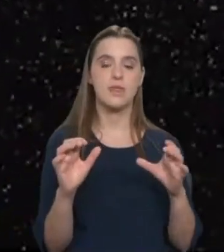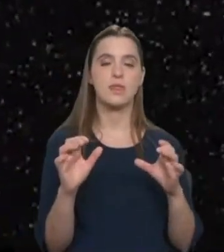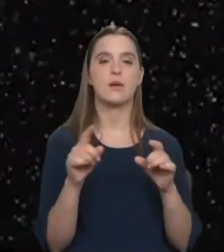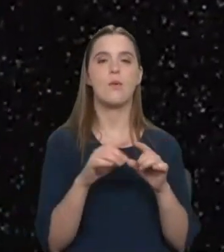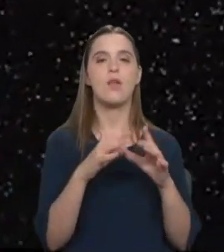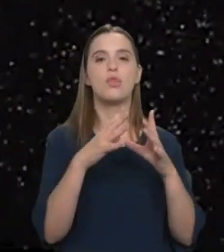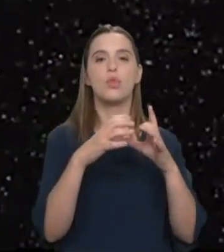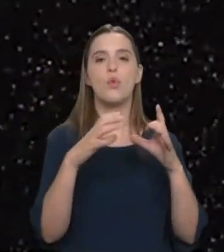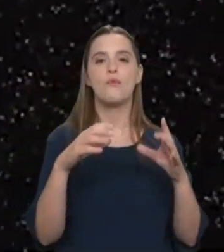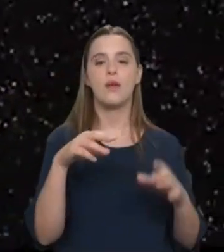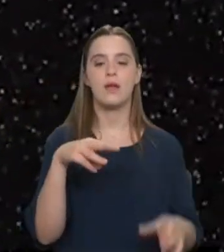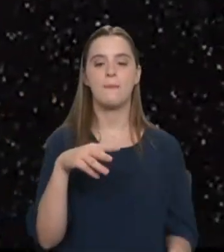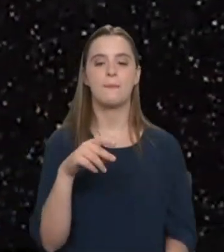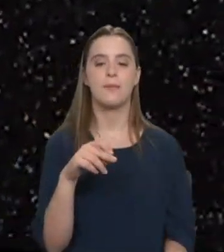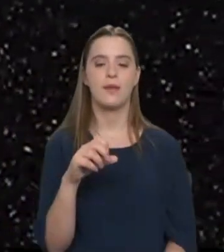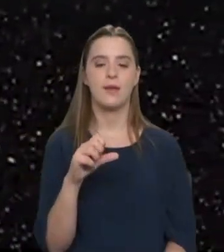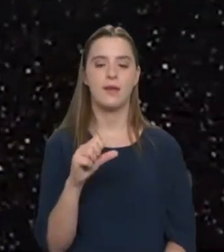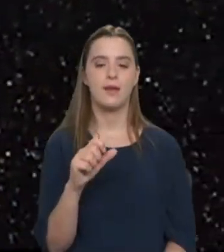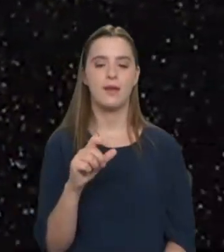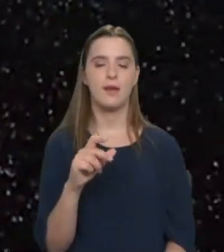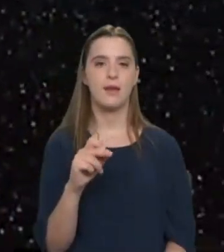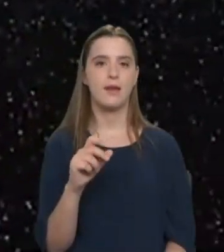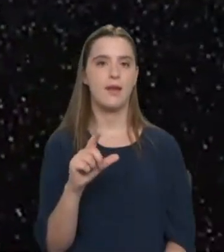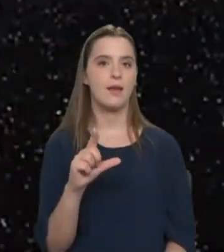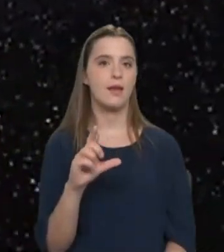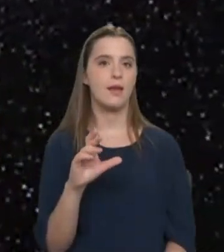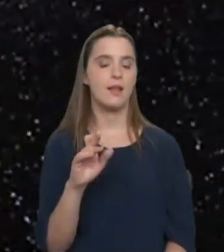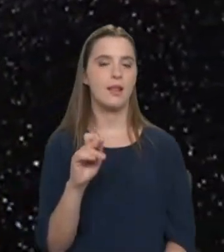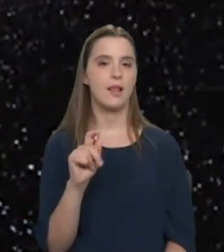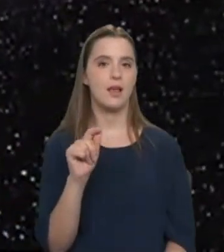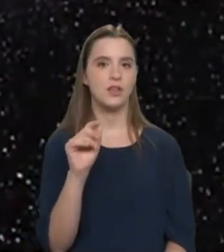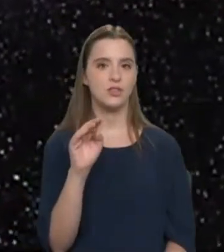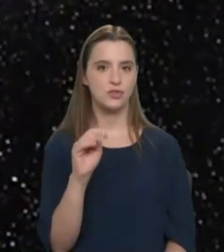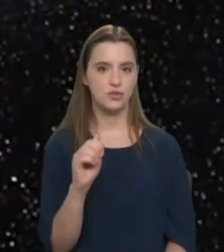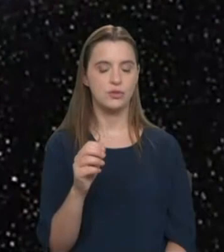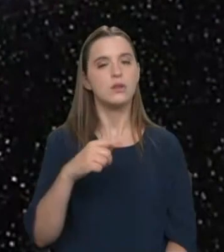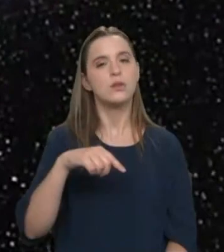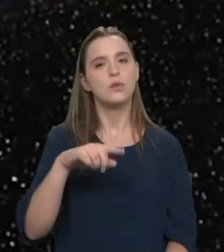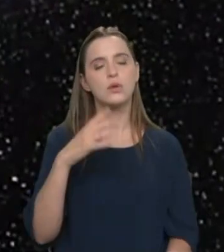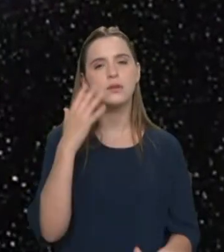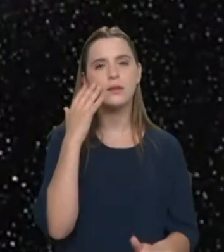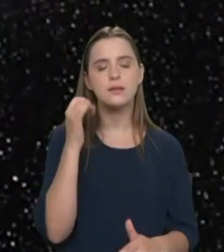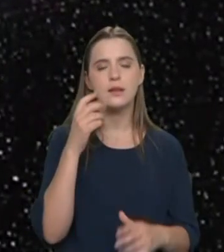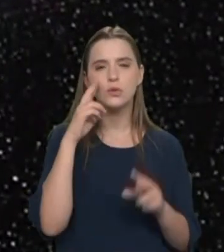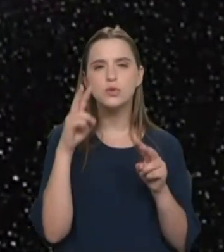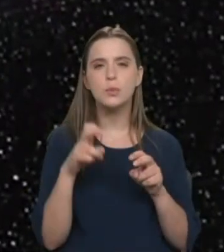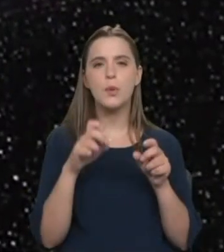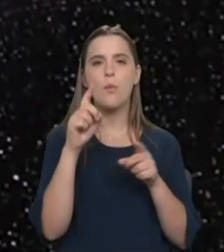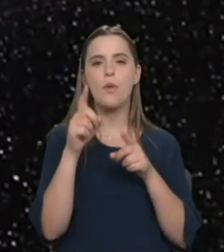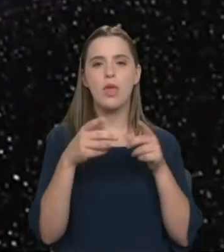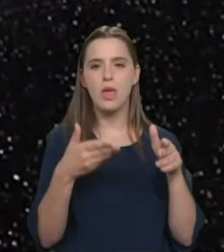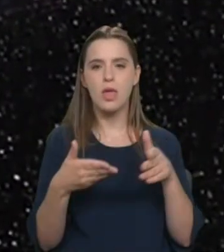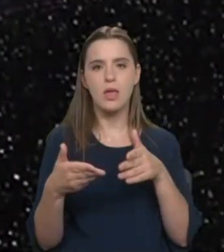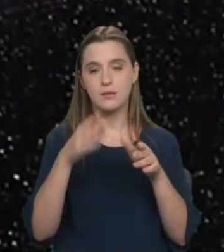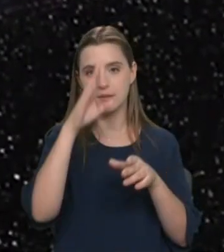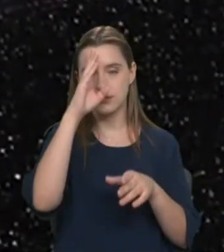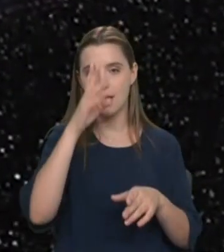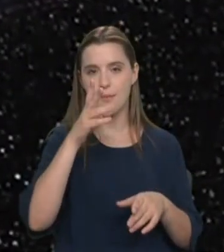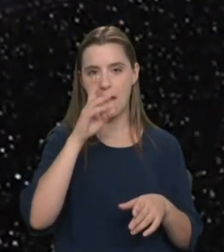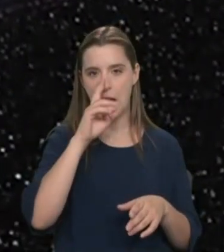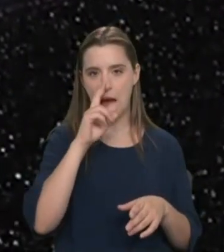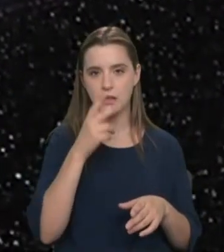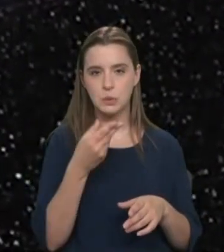nós andamos à procura de descobrir exatamente o que é esta corrente de Magalhães. Sabemos que tem muito gás, sabemos que tem muita